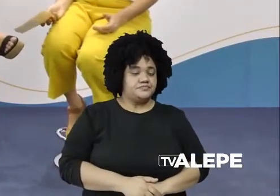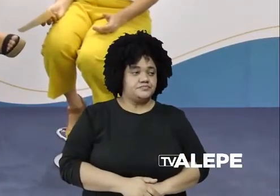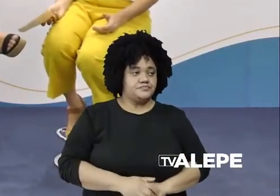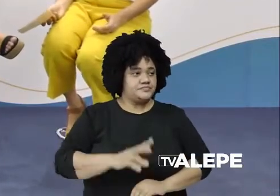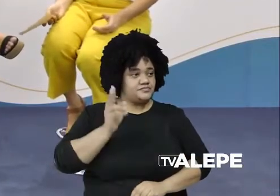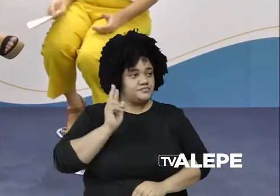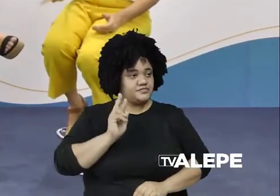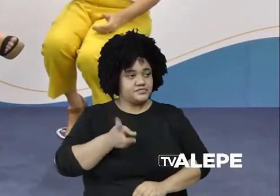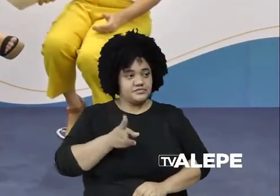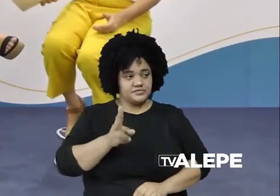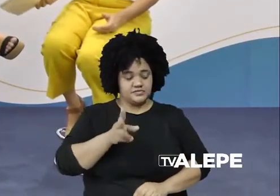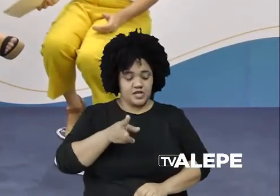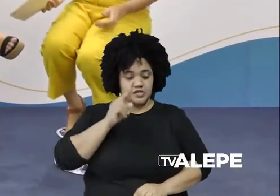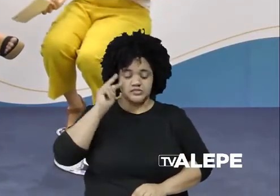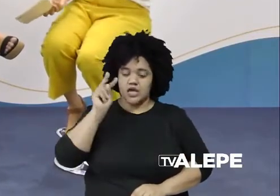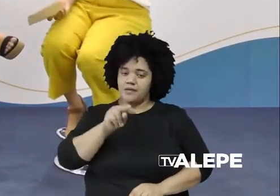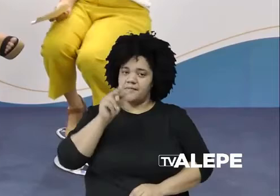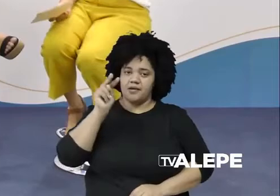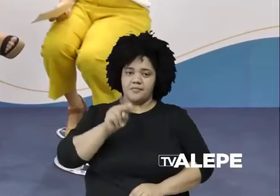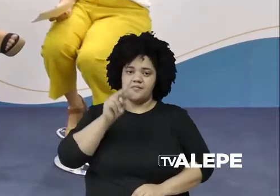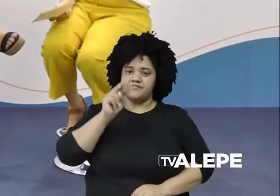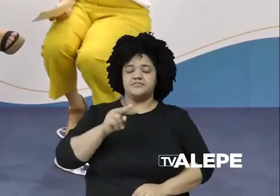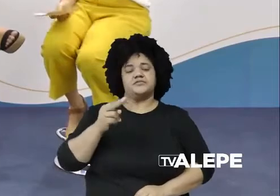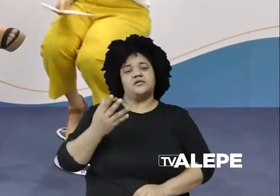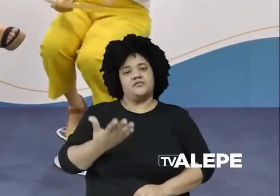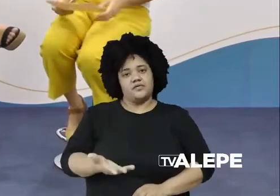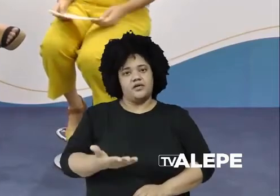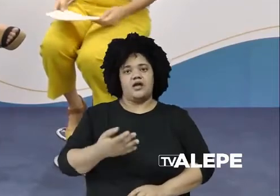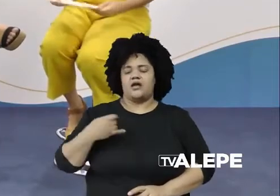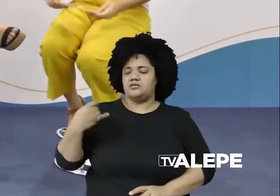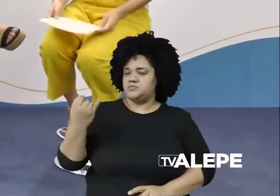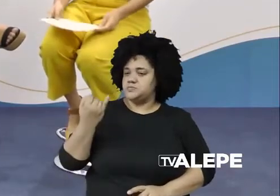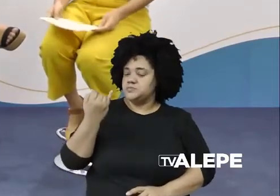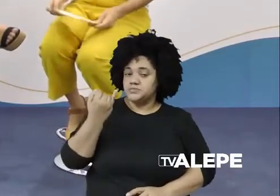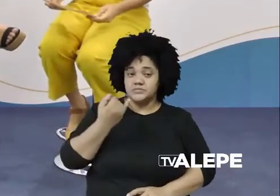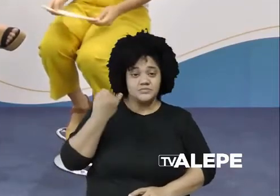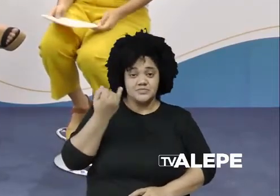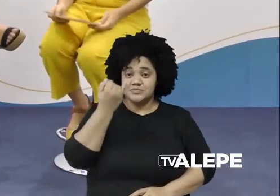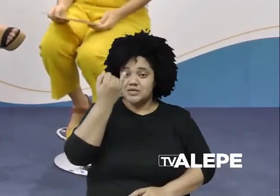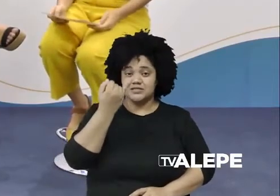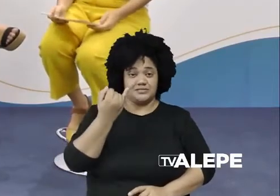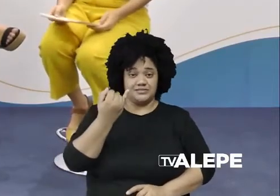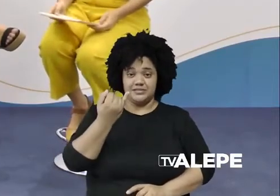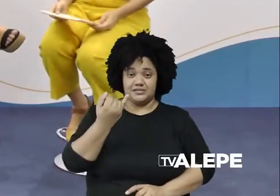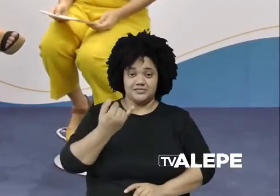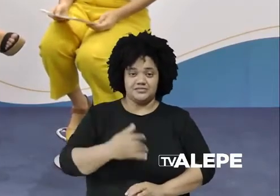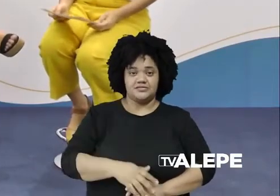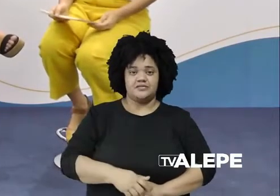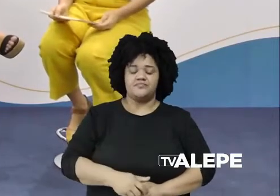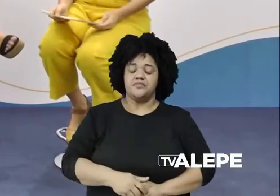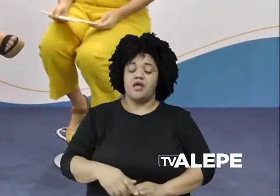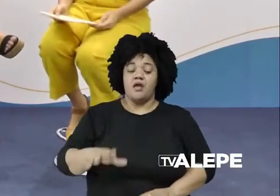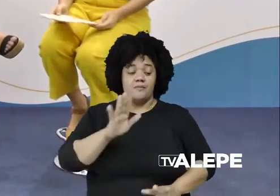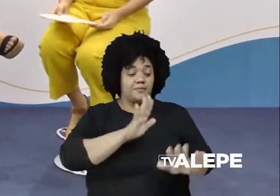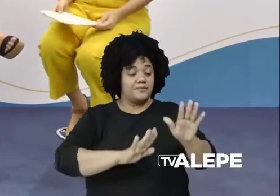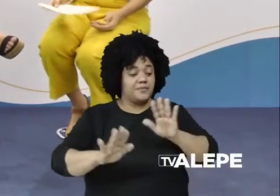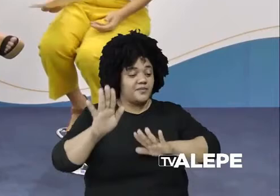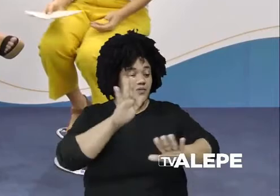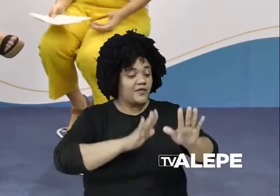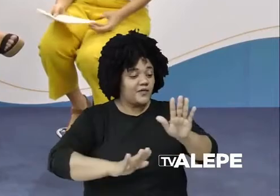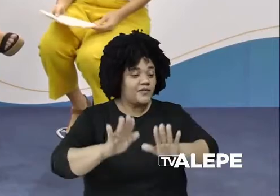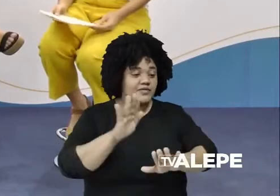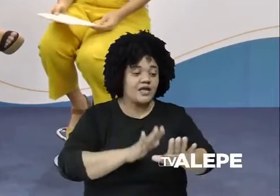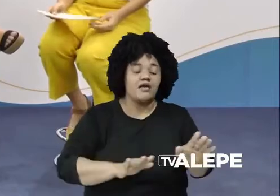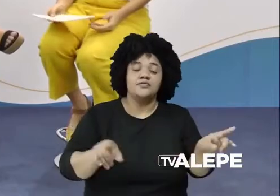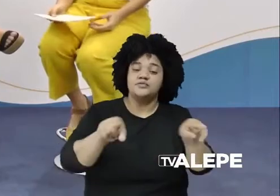Sempre estou observando o que vocês estão apontando aqui, que são aspectos bastante relevantes, importantes para esse cuidado, né? E